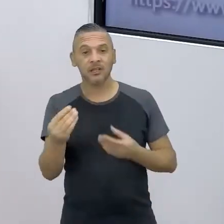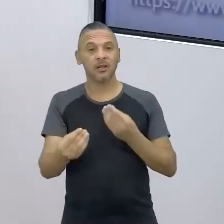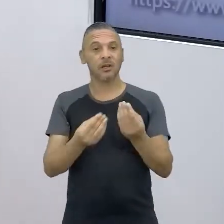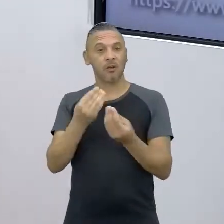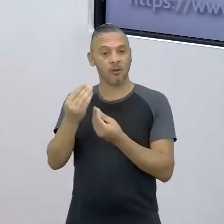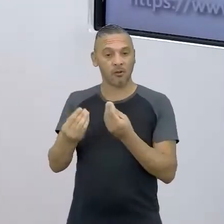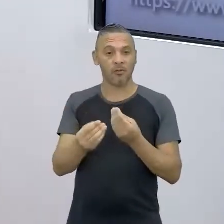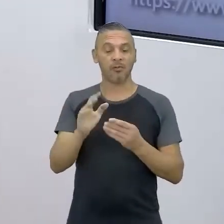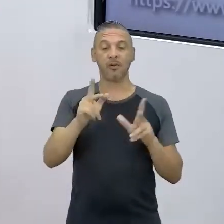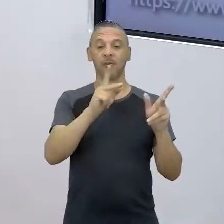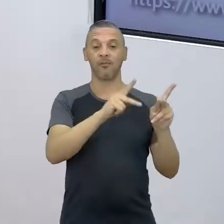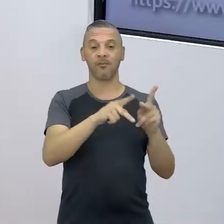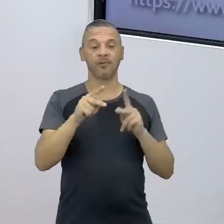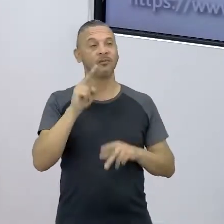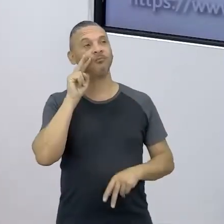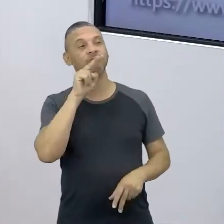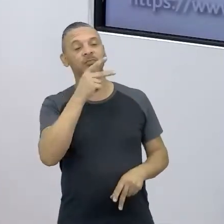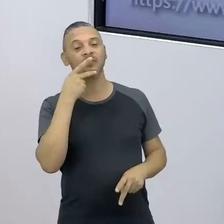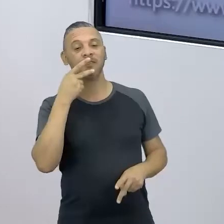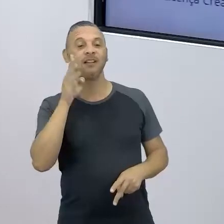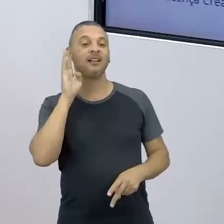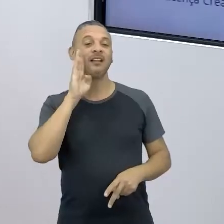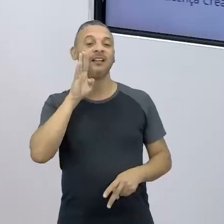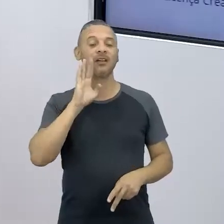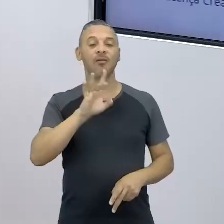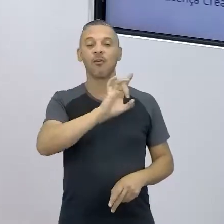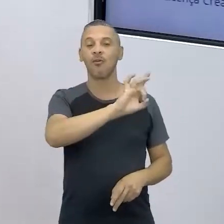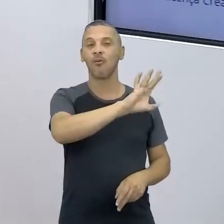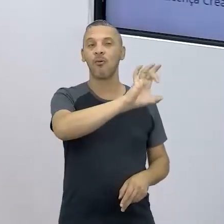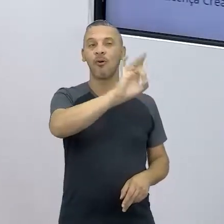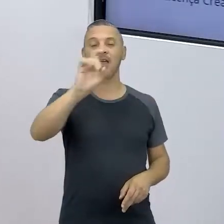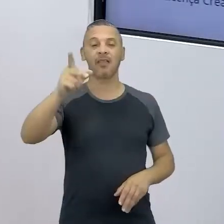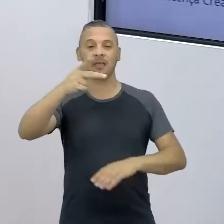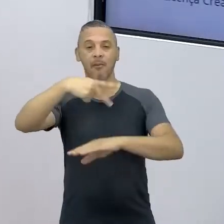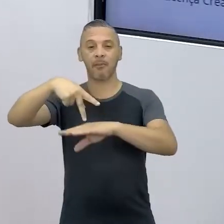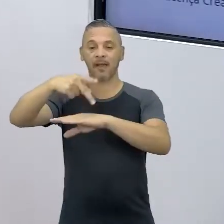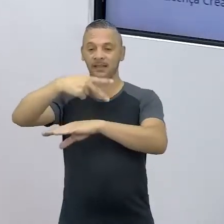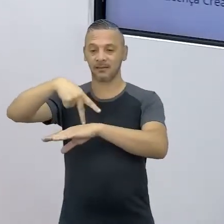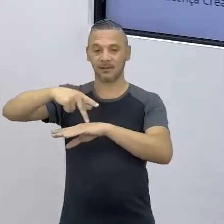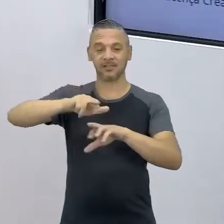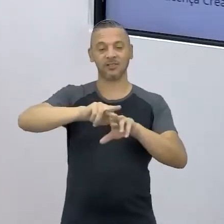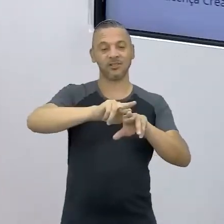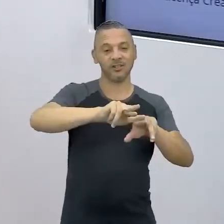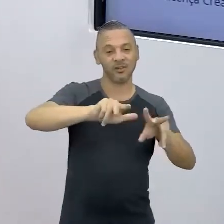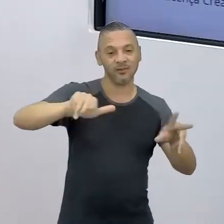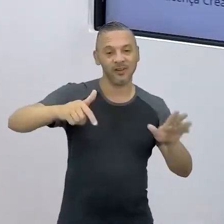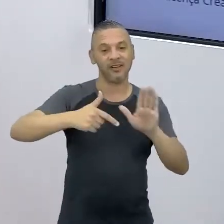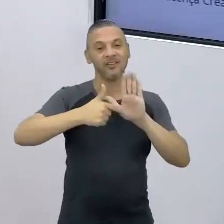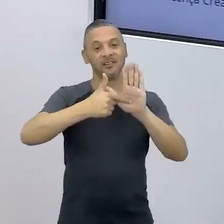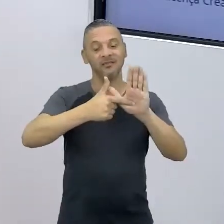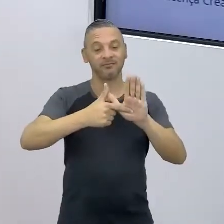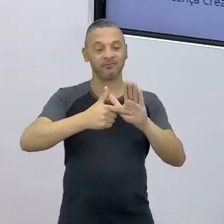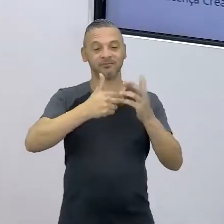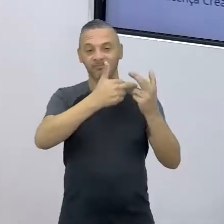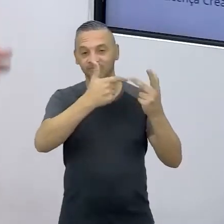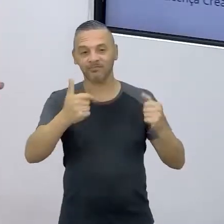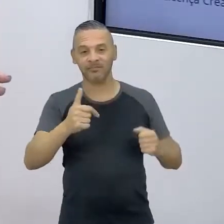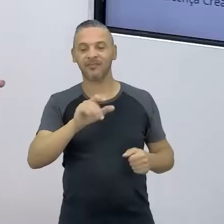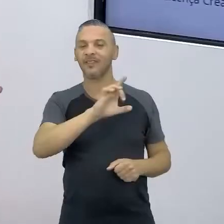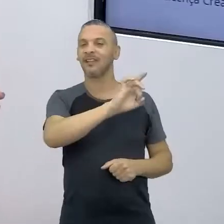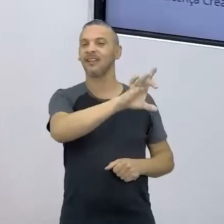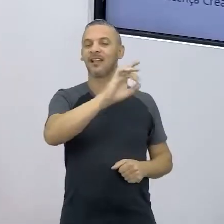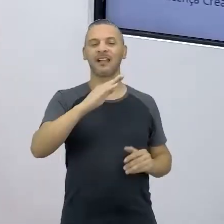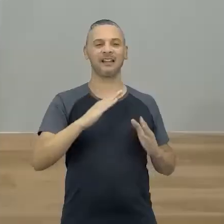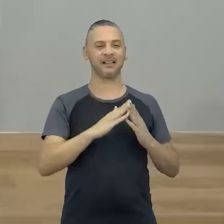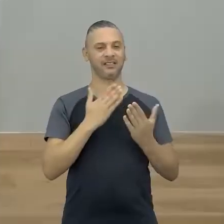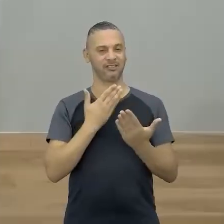ser. E o professor Anderson até falou uma coisa legal, que assim, cada país vai ver de um jeito, de acordo com como ele mora. Então, eu penso que em cada escola